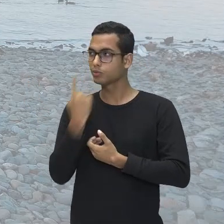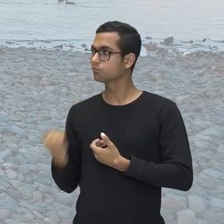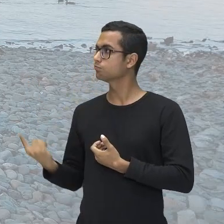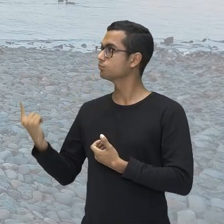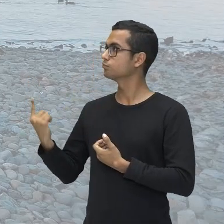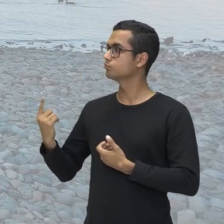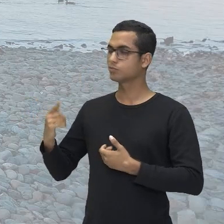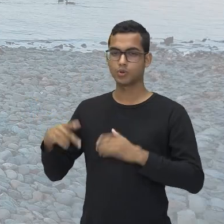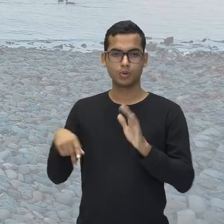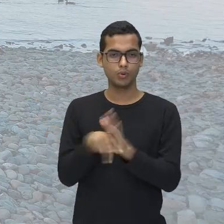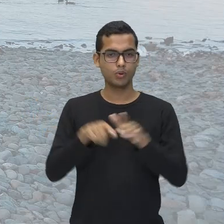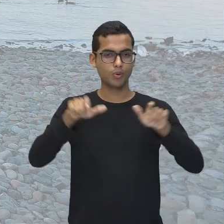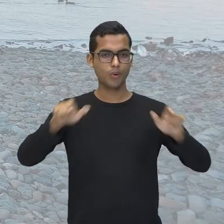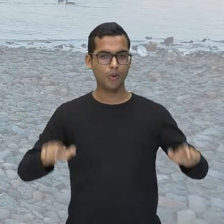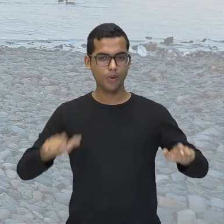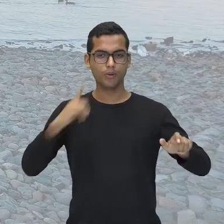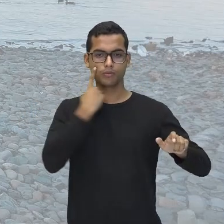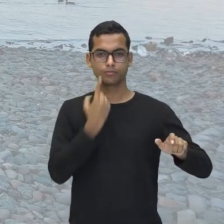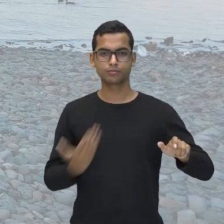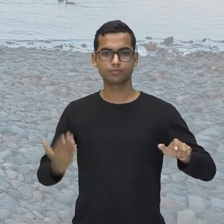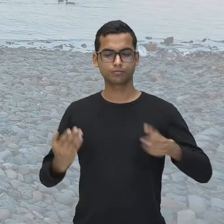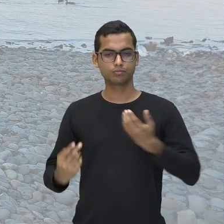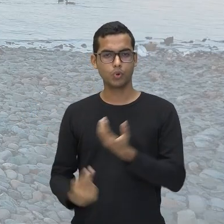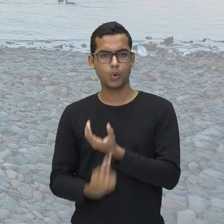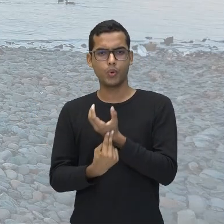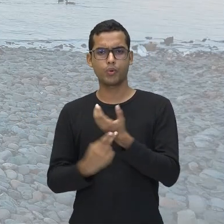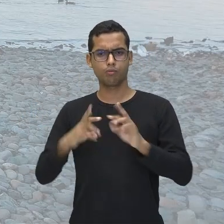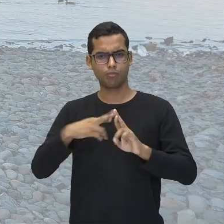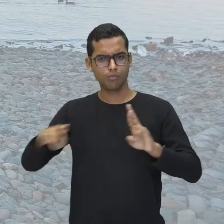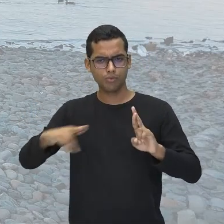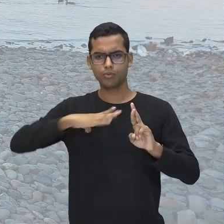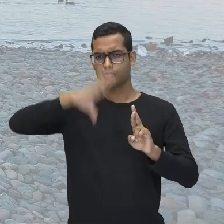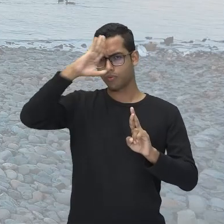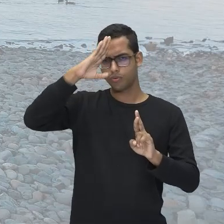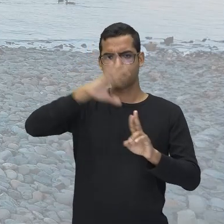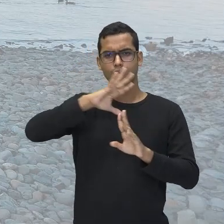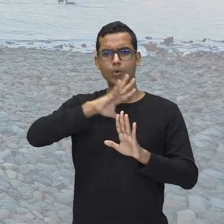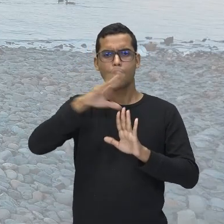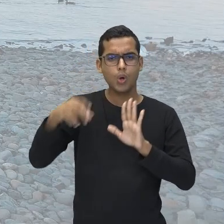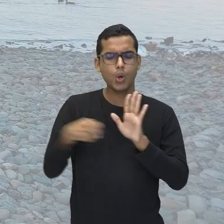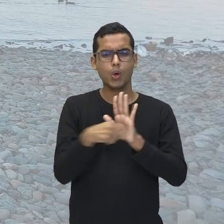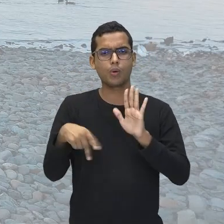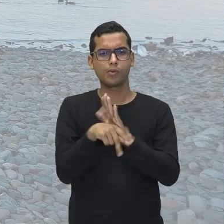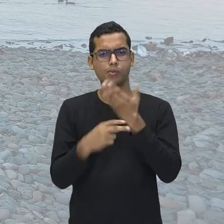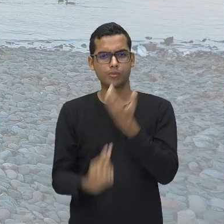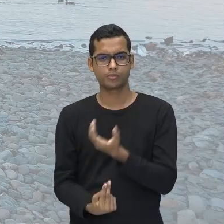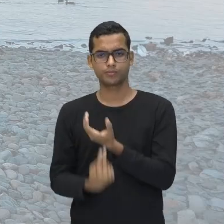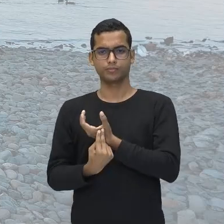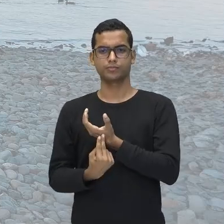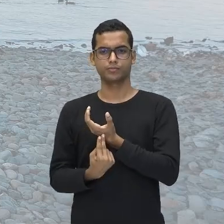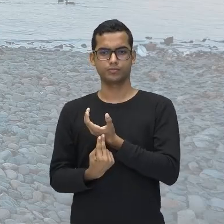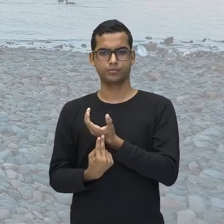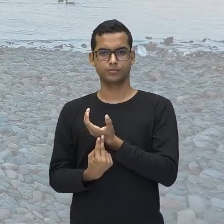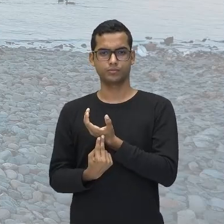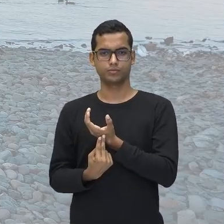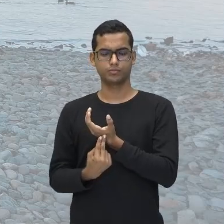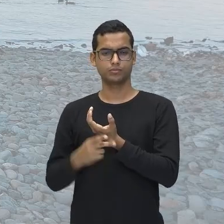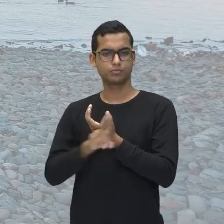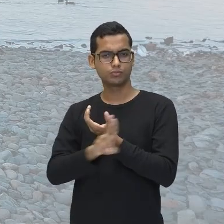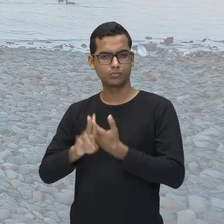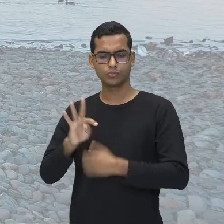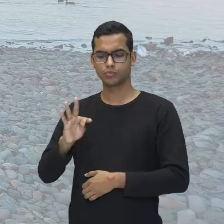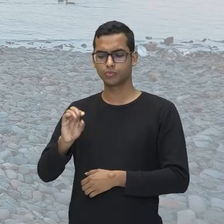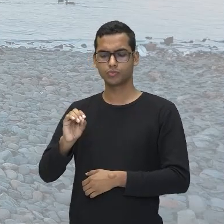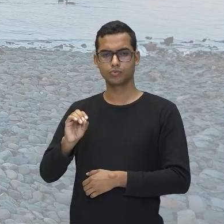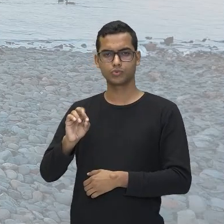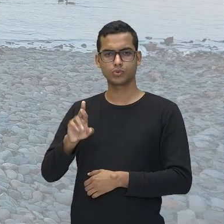portal, né? Essa religião, ela tem como principal símbolo este portal que é chamado de Tori. O